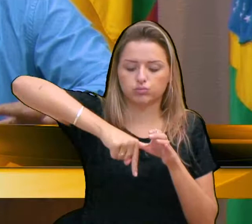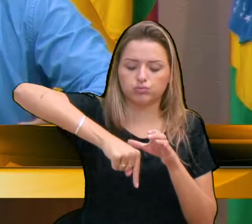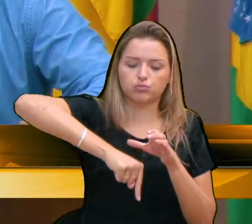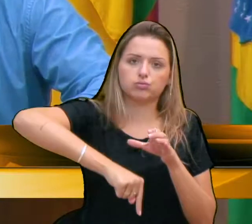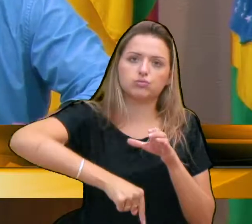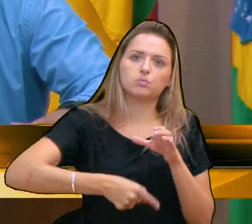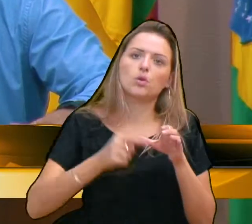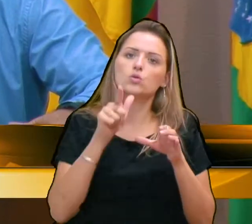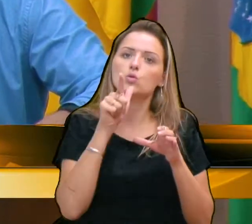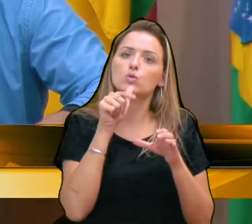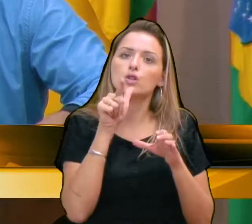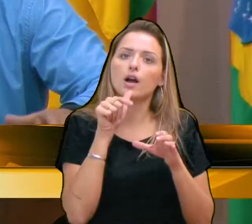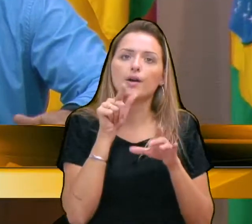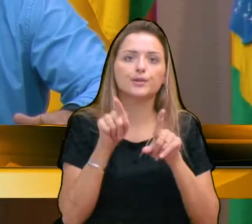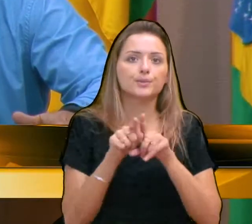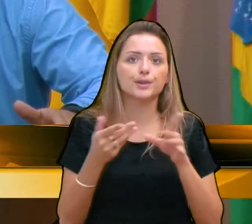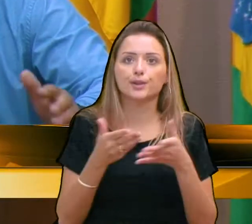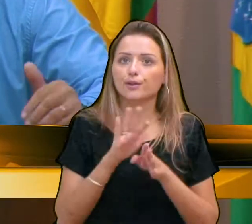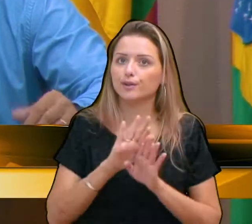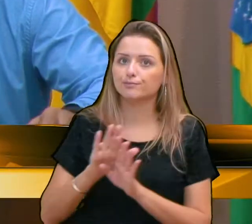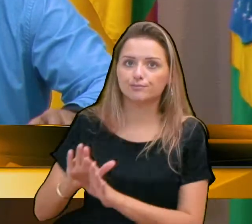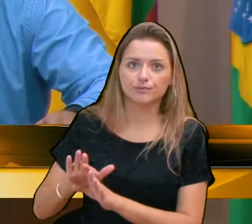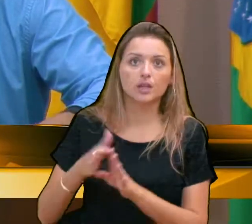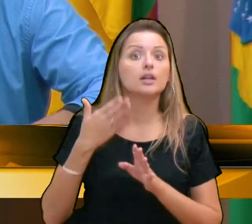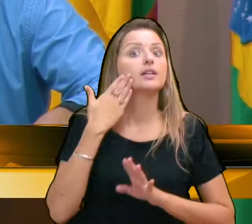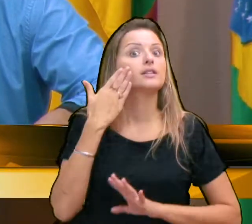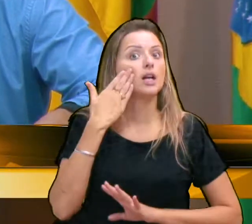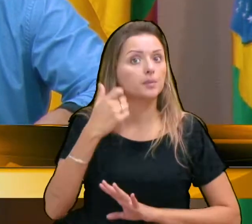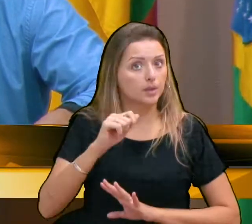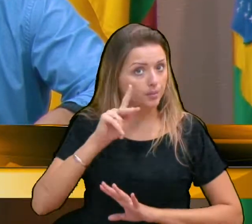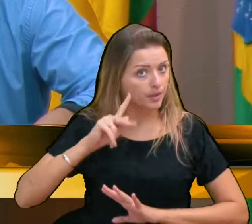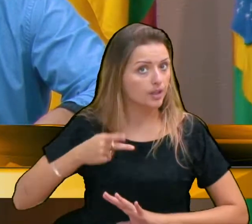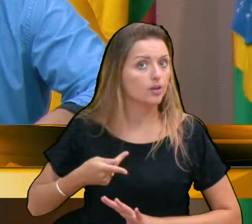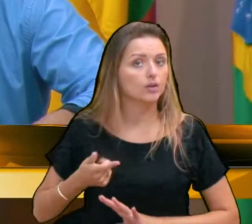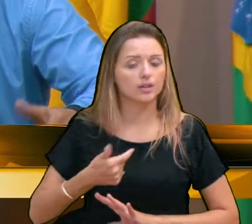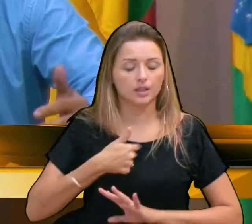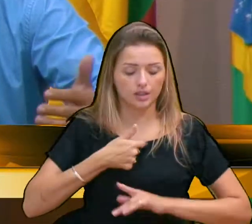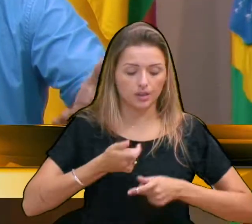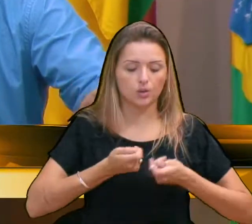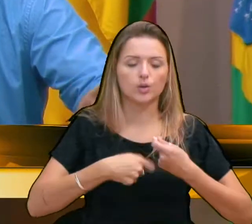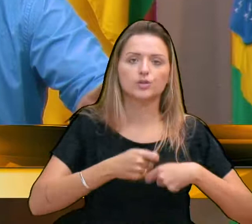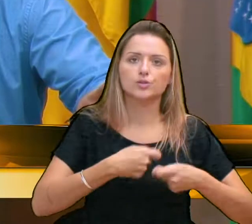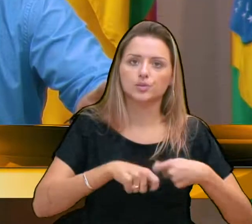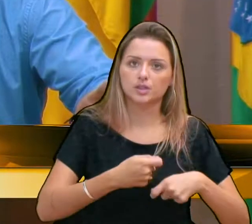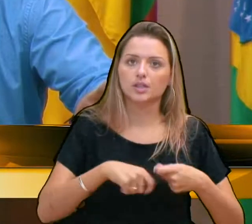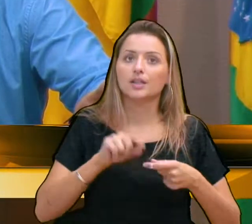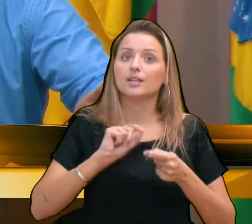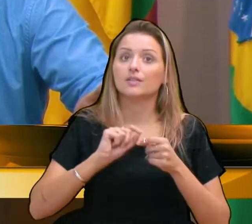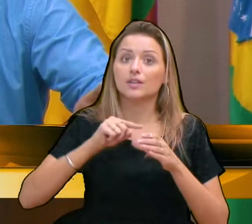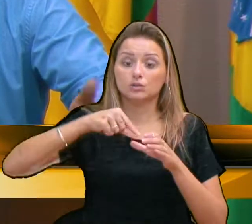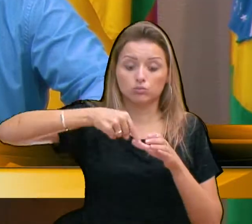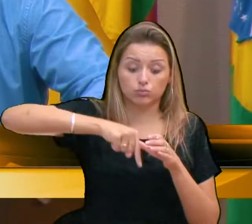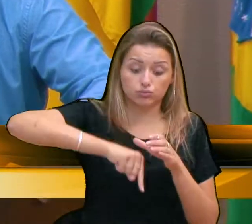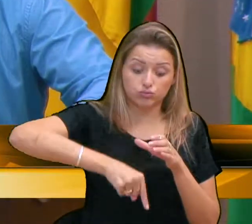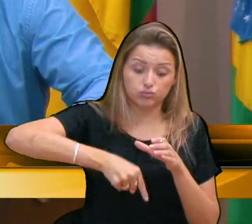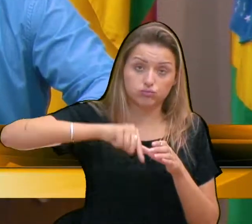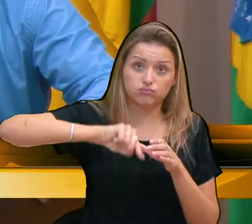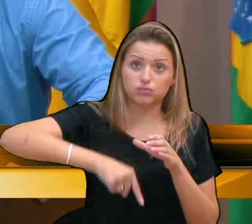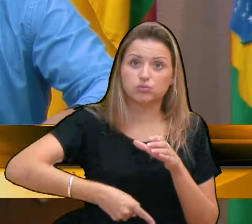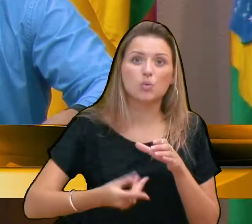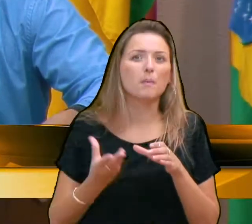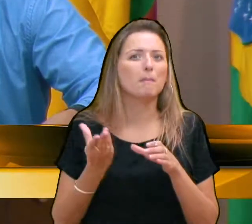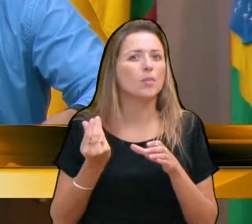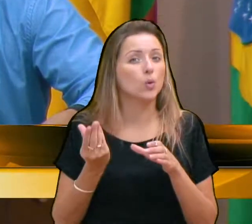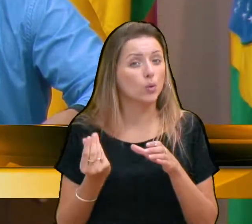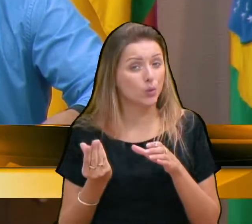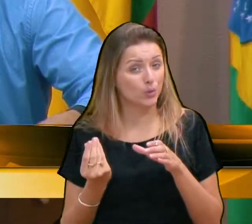foi deixado de lado. A gente sabe, e conhecimento, quando estava na administração, que foram furados muitos poços que talvez